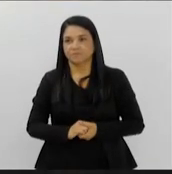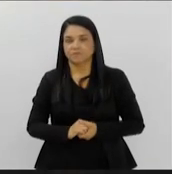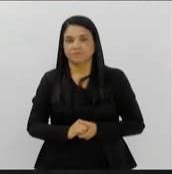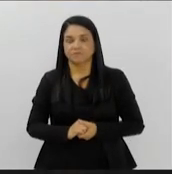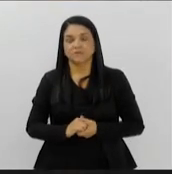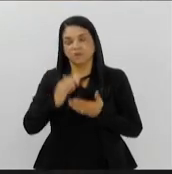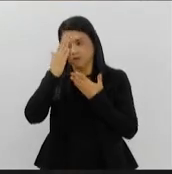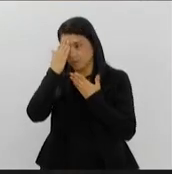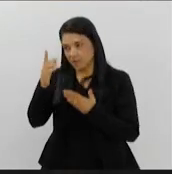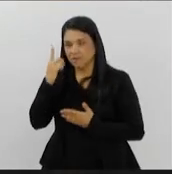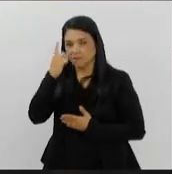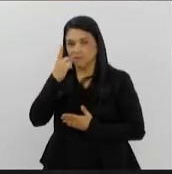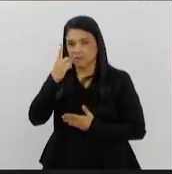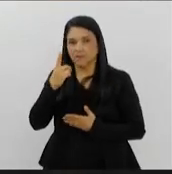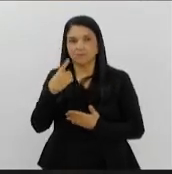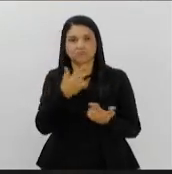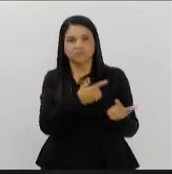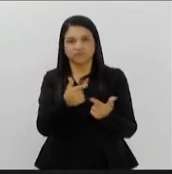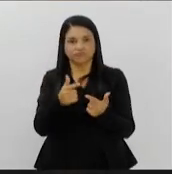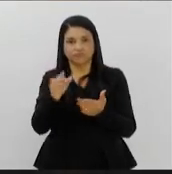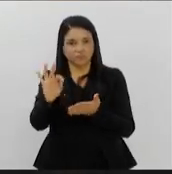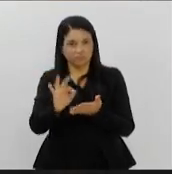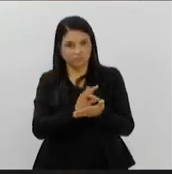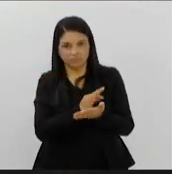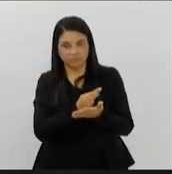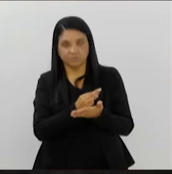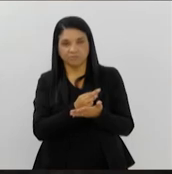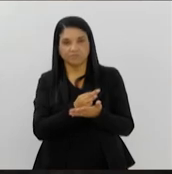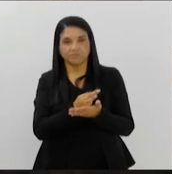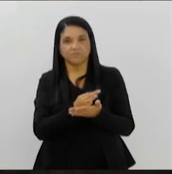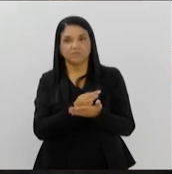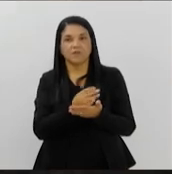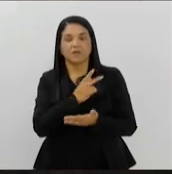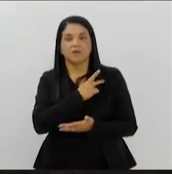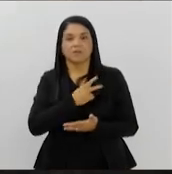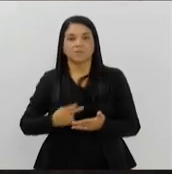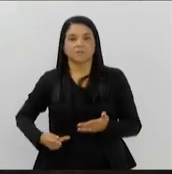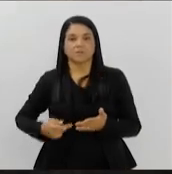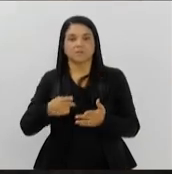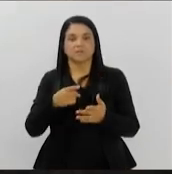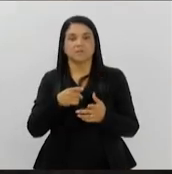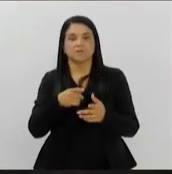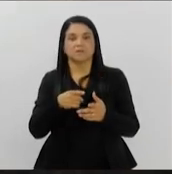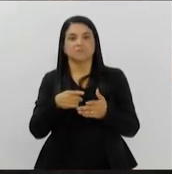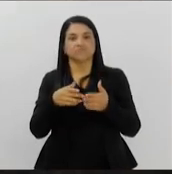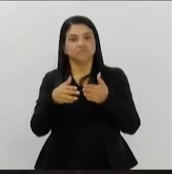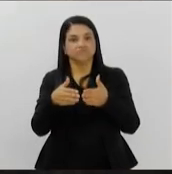Obrigada, deputada Marta Rocha. Não havendo mais oradores inscritos, a presidência